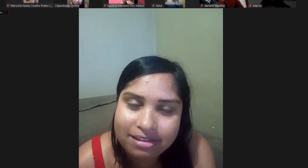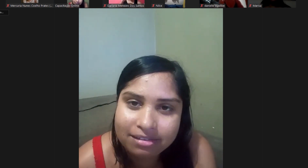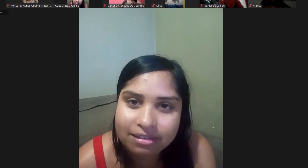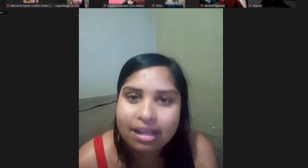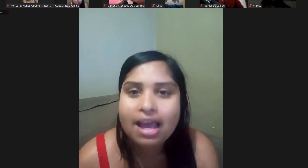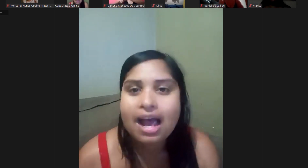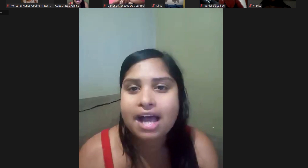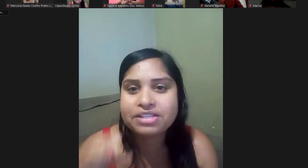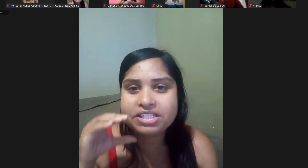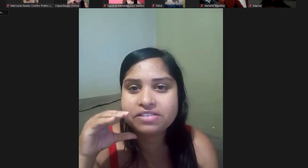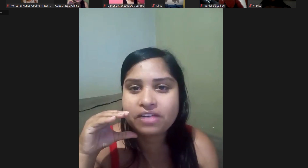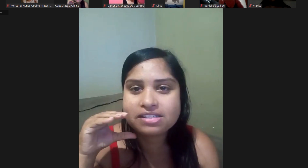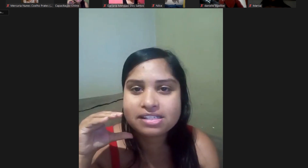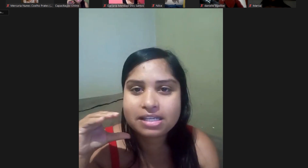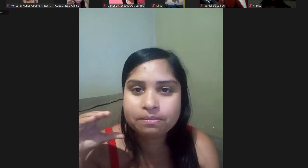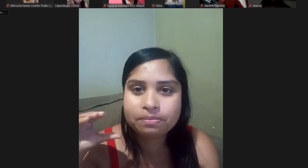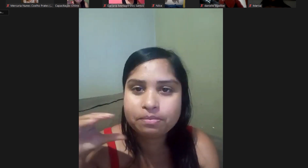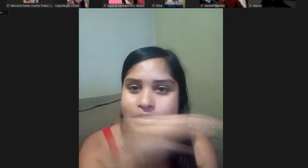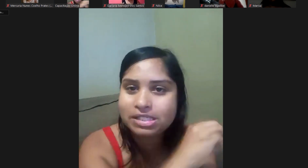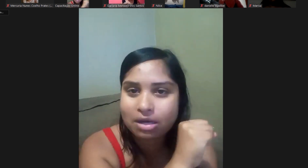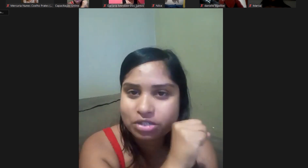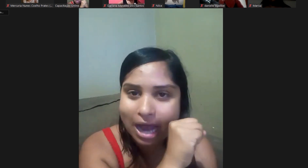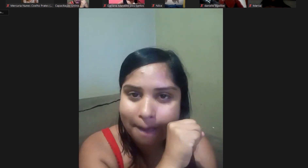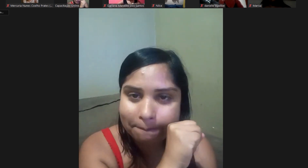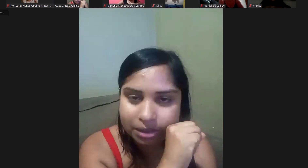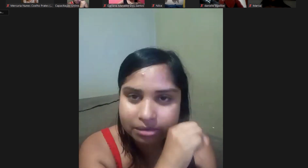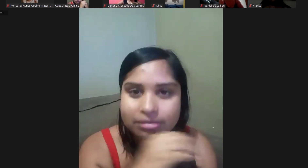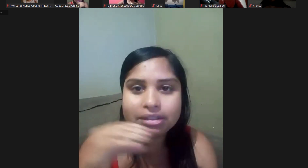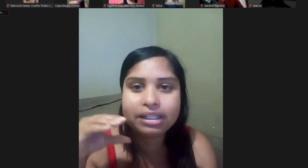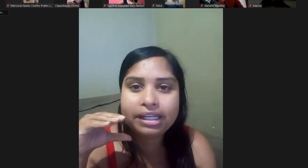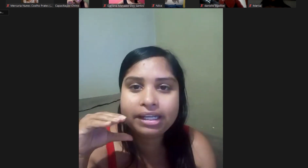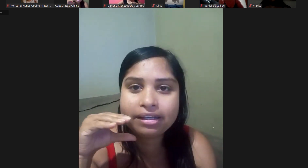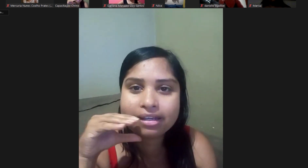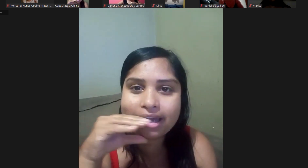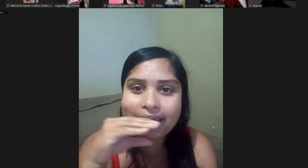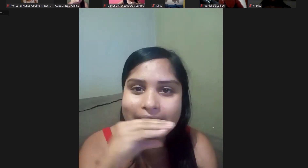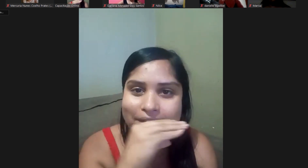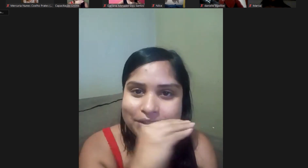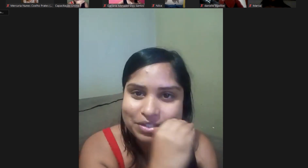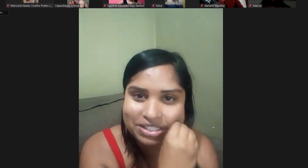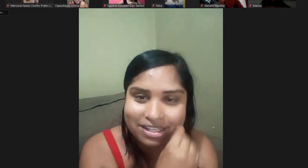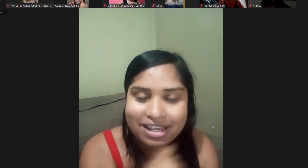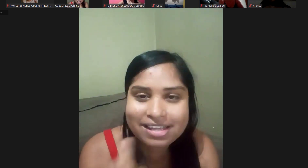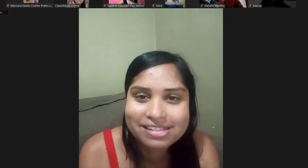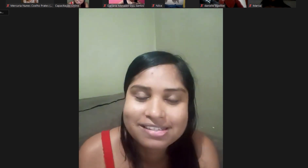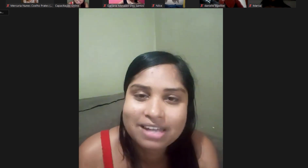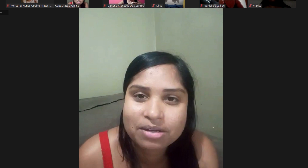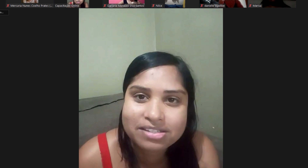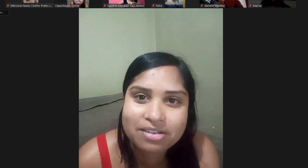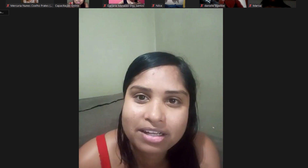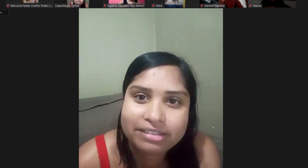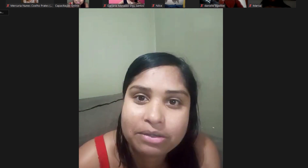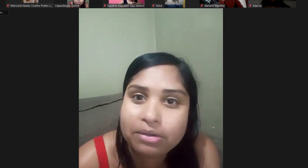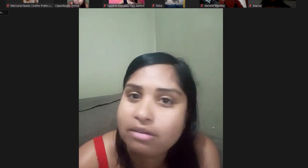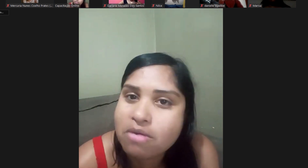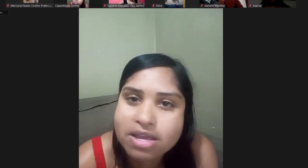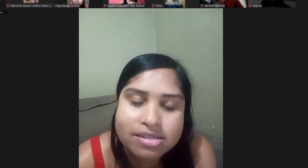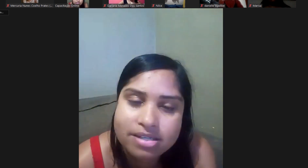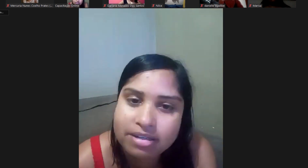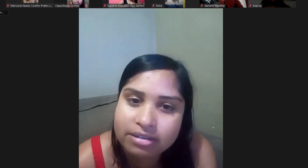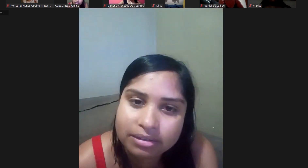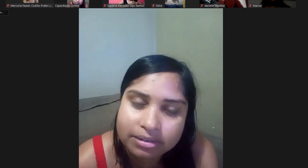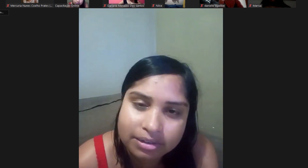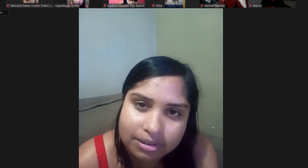aprendi, a gente faz assim, o sinal de rápido e quente. Esse sinal que a senhora deu, eu não